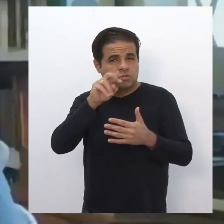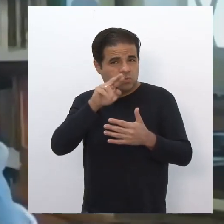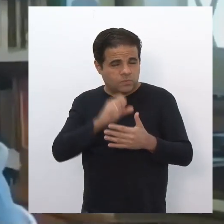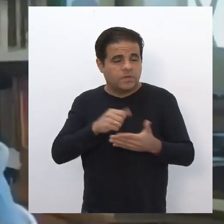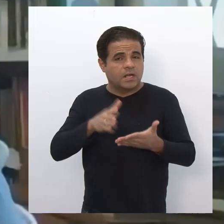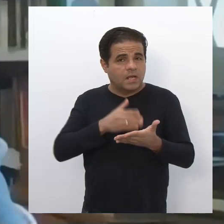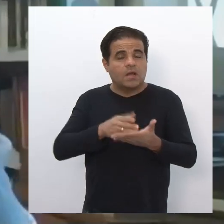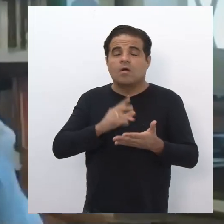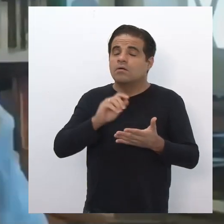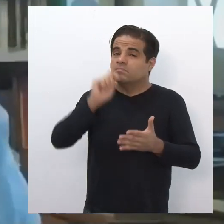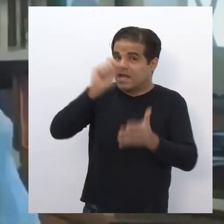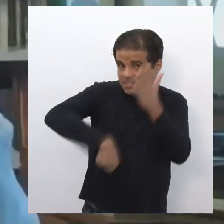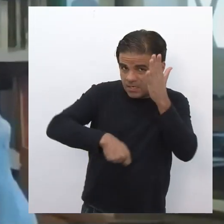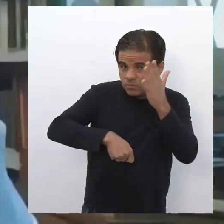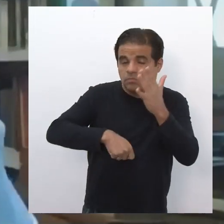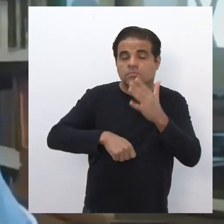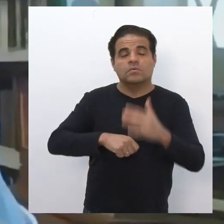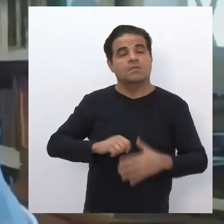para assinatura, né?